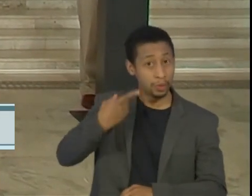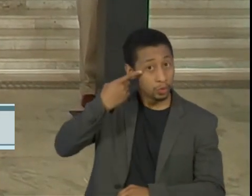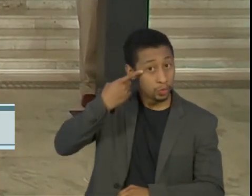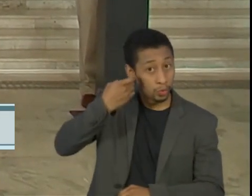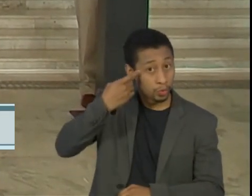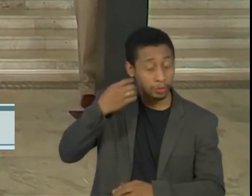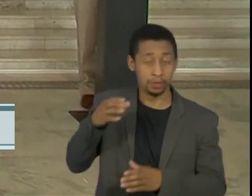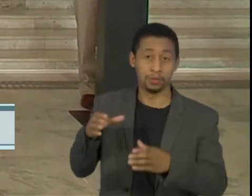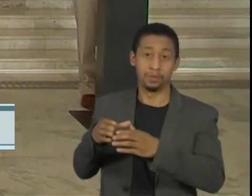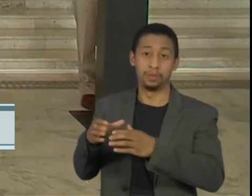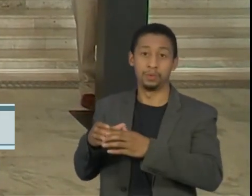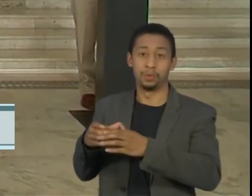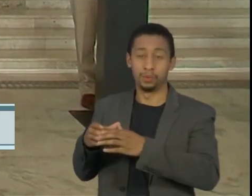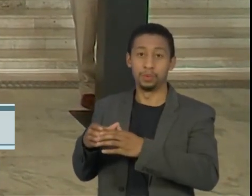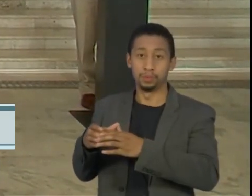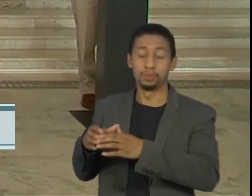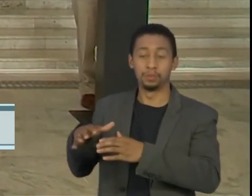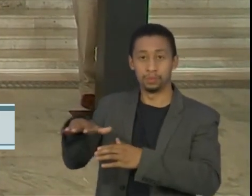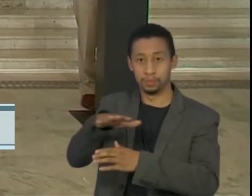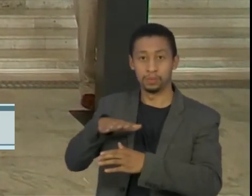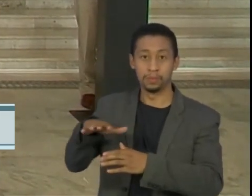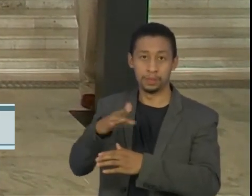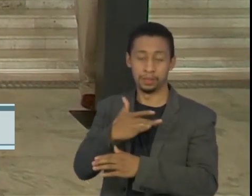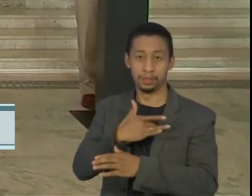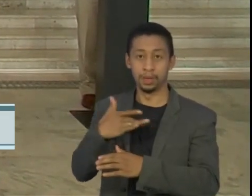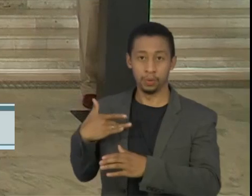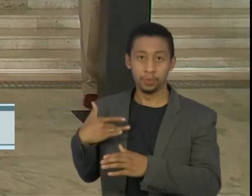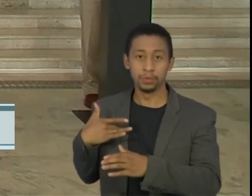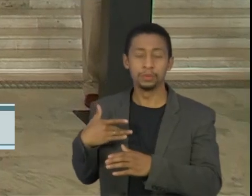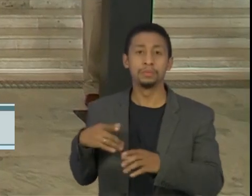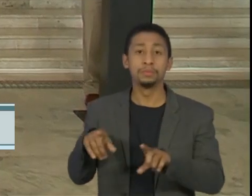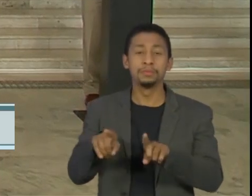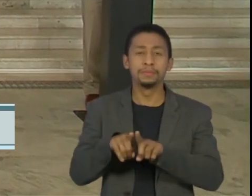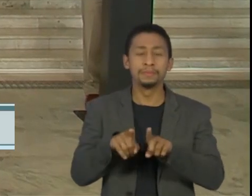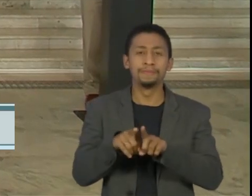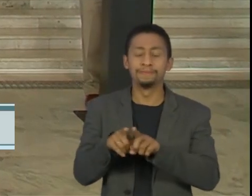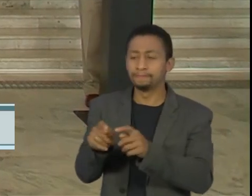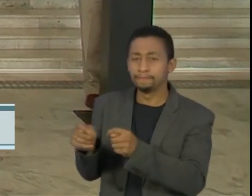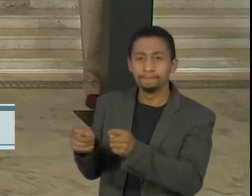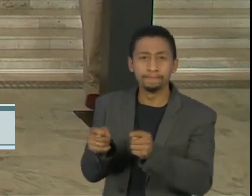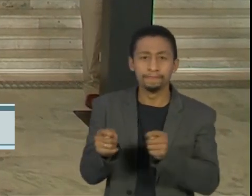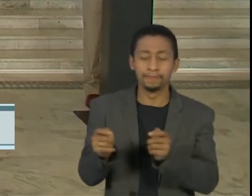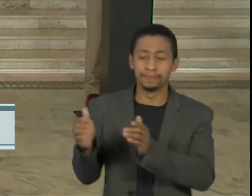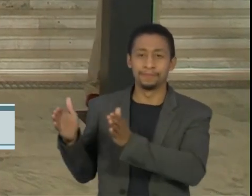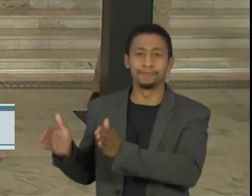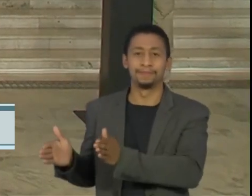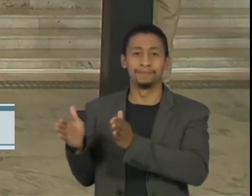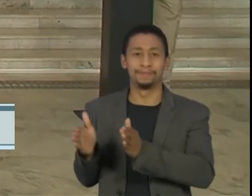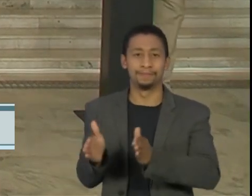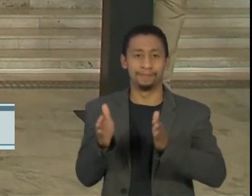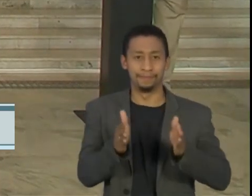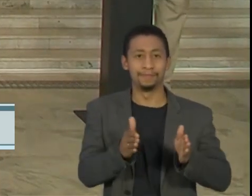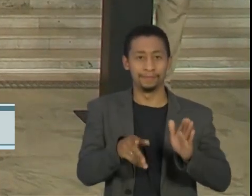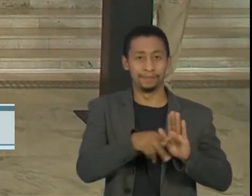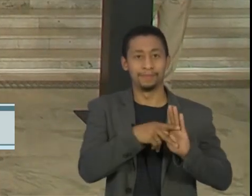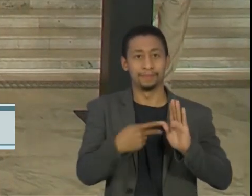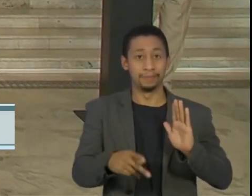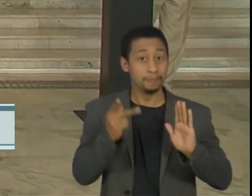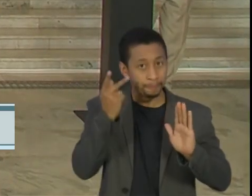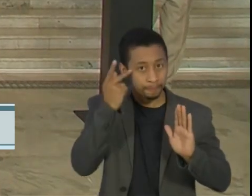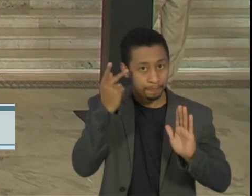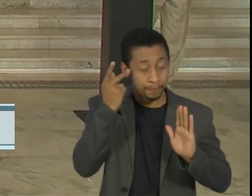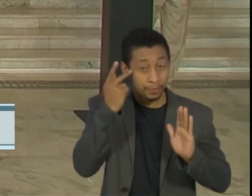da saúde e também da equipe que gerencia o Plano São Paulo. Hoje vai ser apresentado um balanço do número